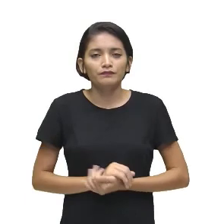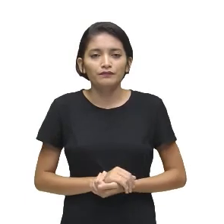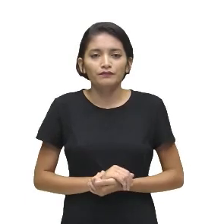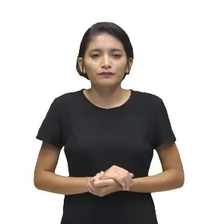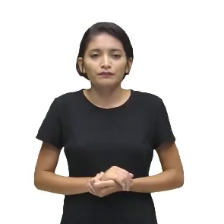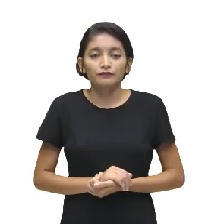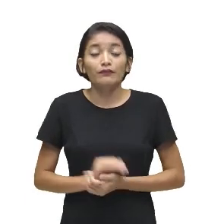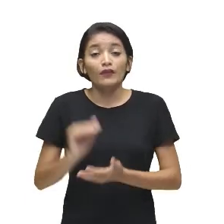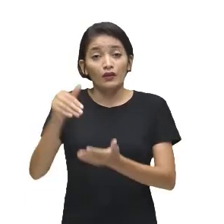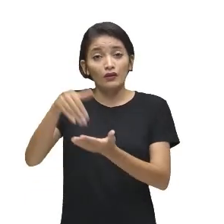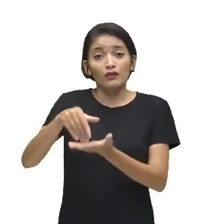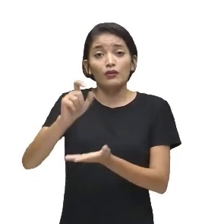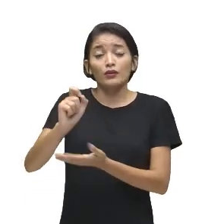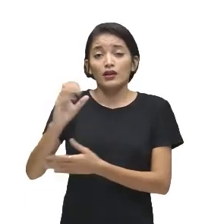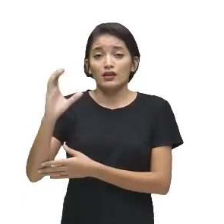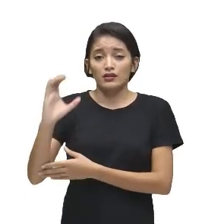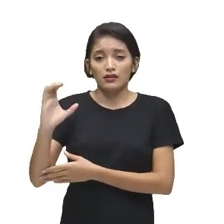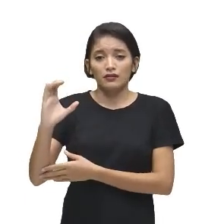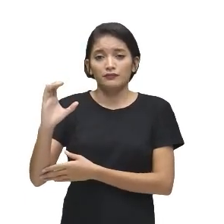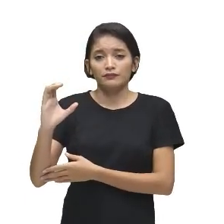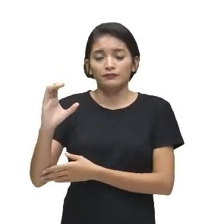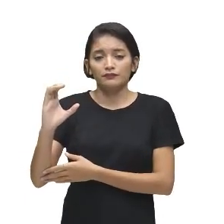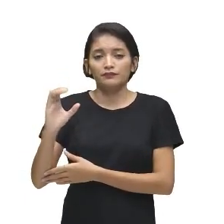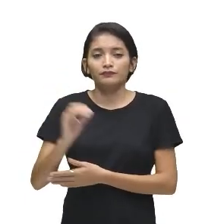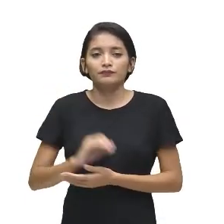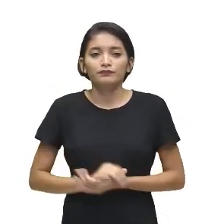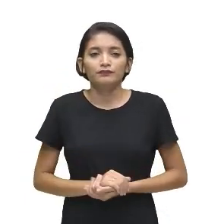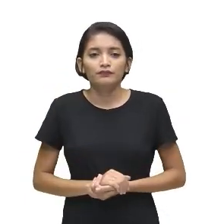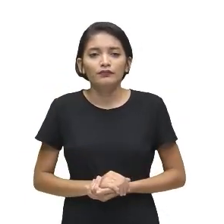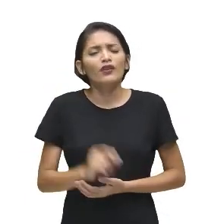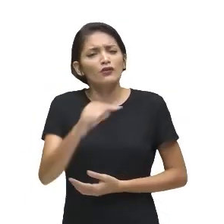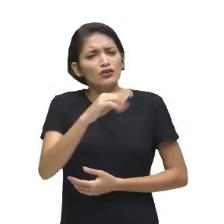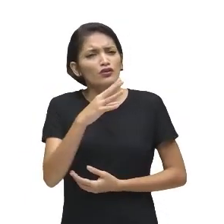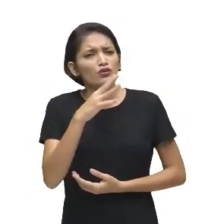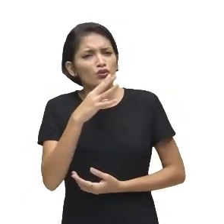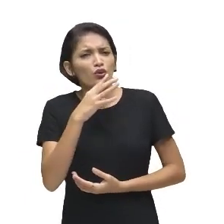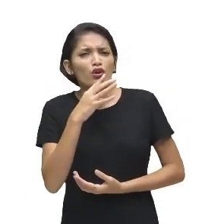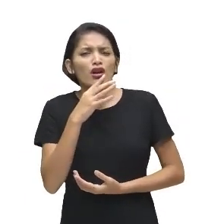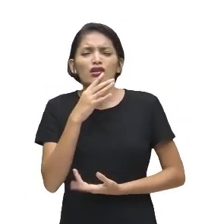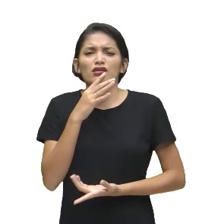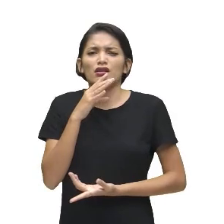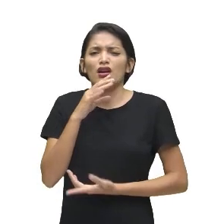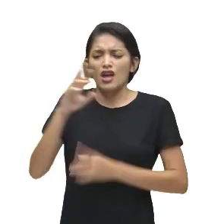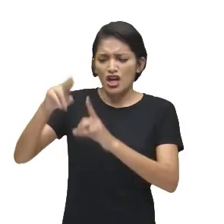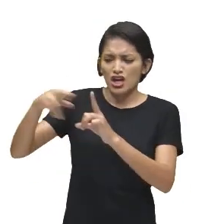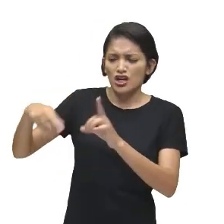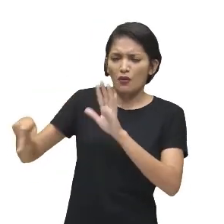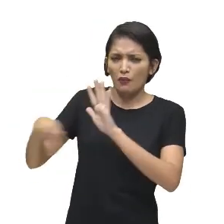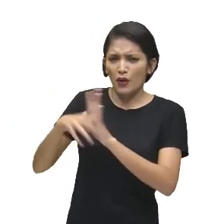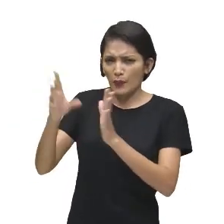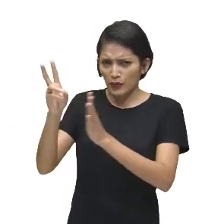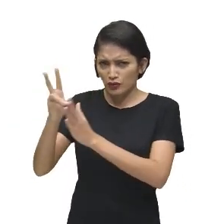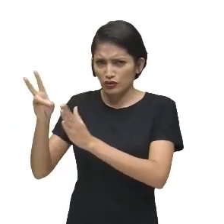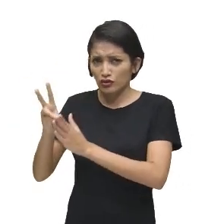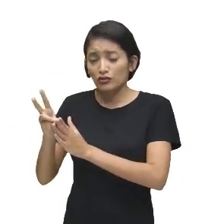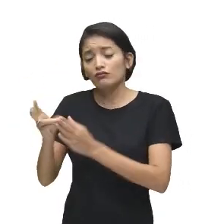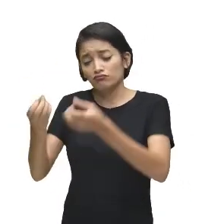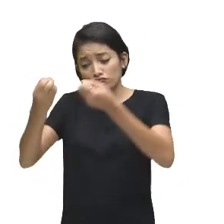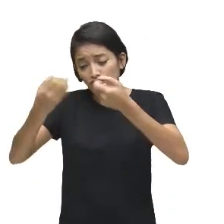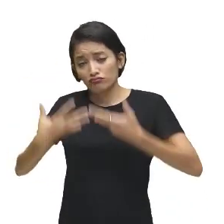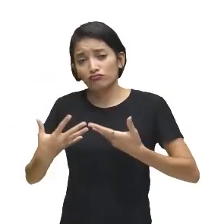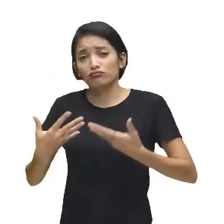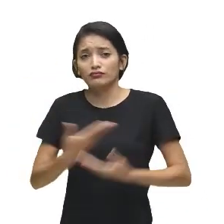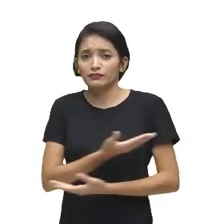Por último, nós temos a letra C, o último item. Você conhece a história de alguma religião indígena? Conte para nós,